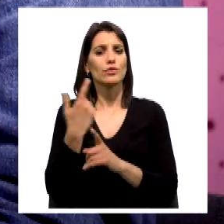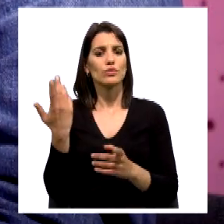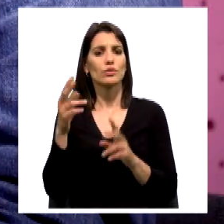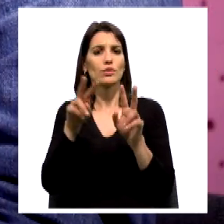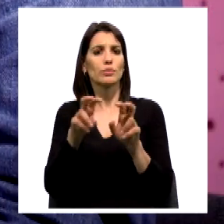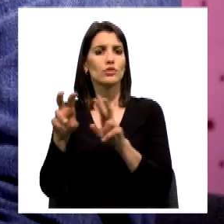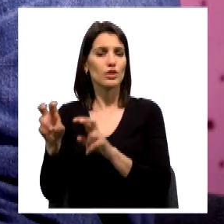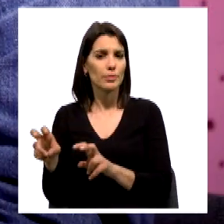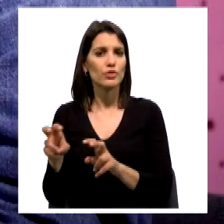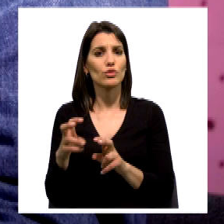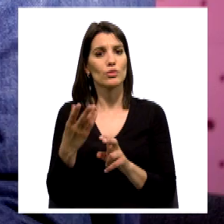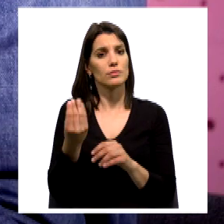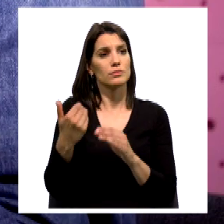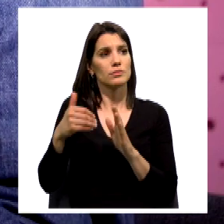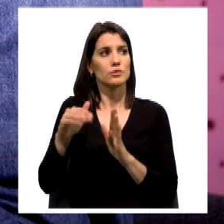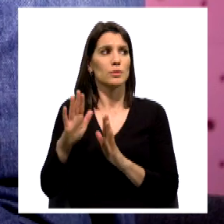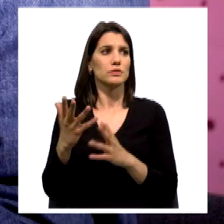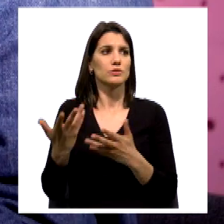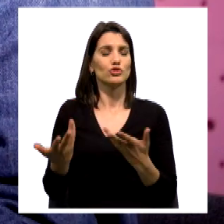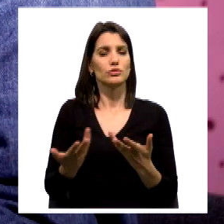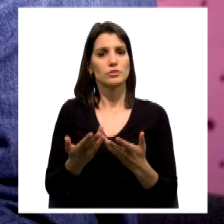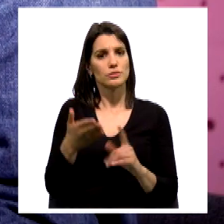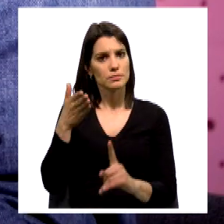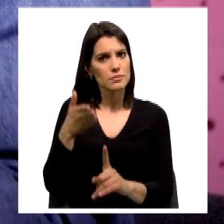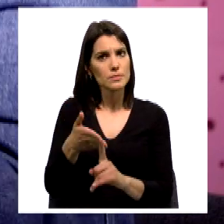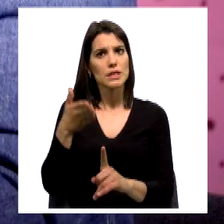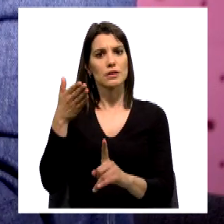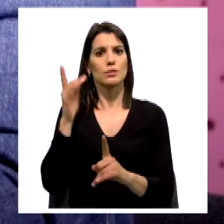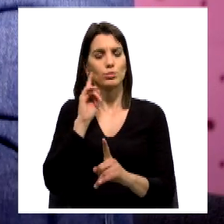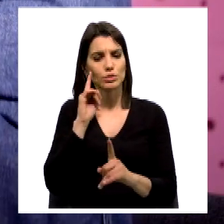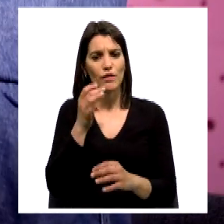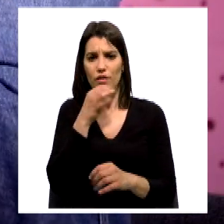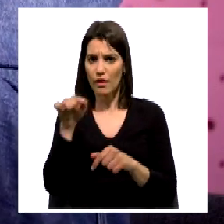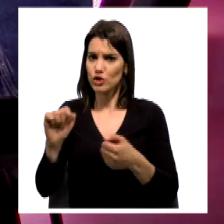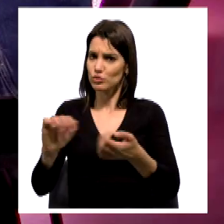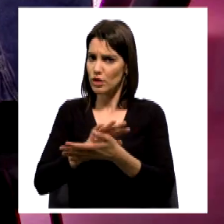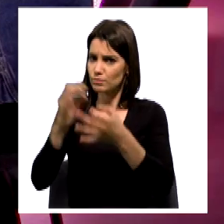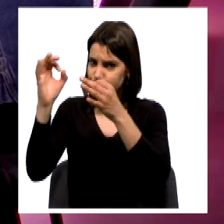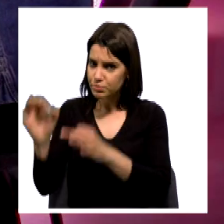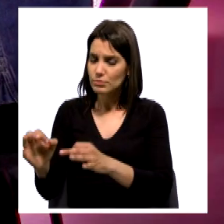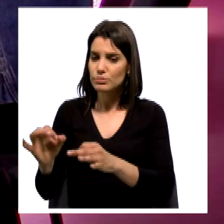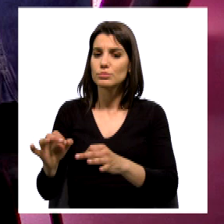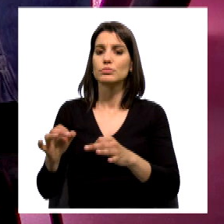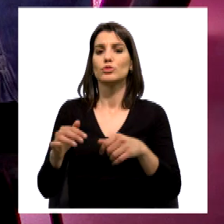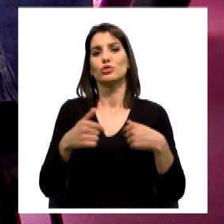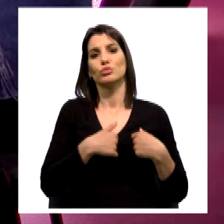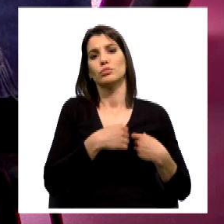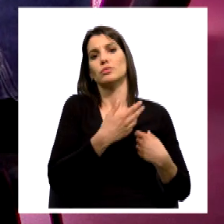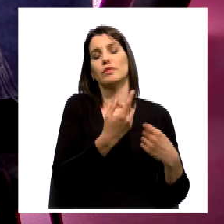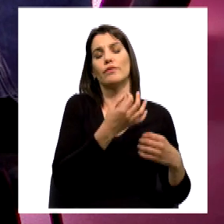com motivos, ou com assuntos muito mais precisos. Ali falava-se de jornalismo, eu estava a falar